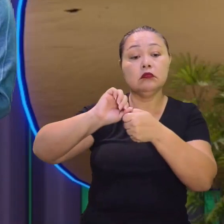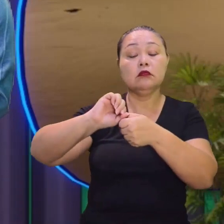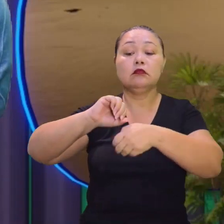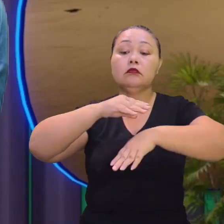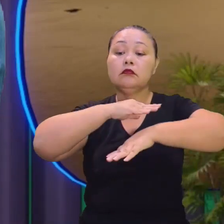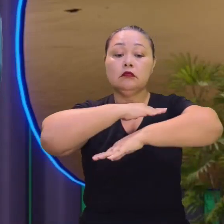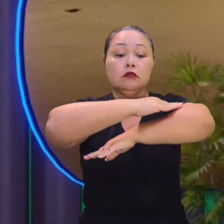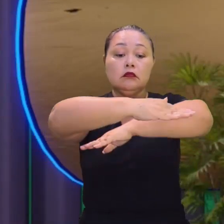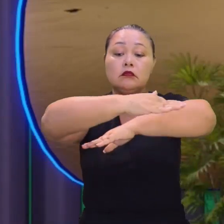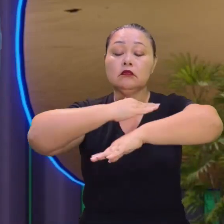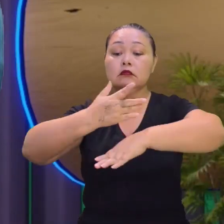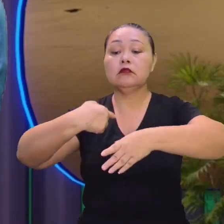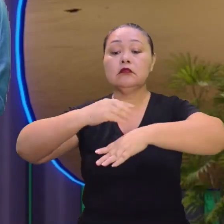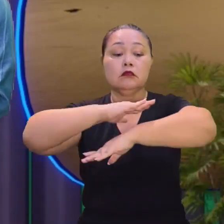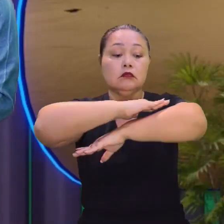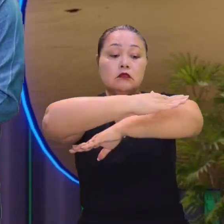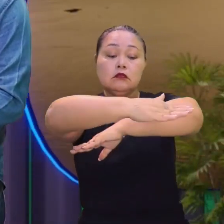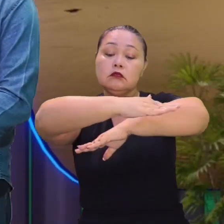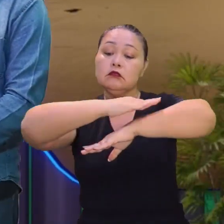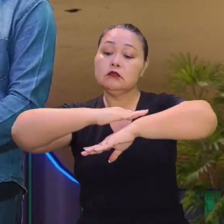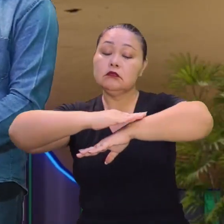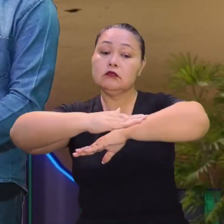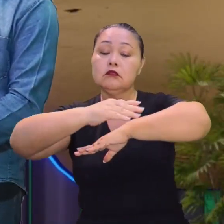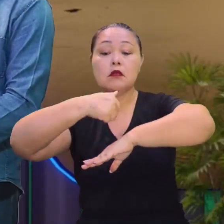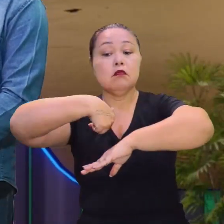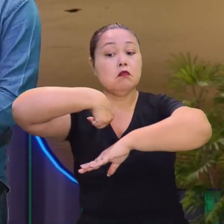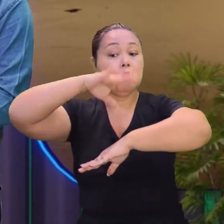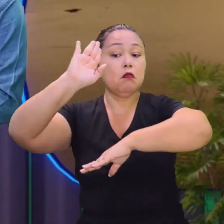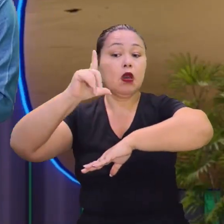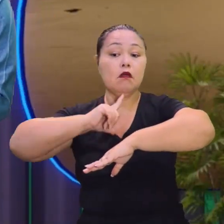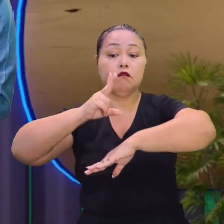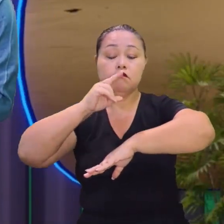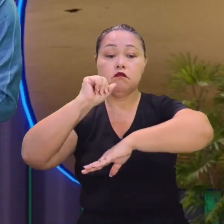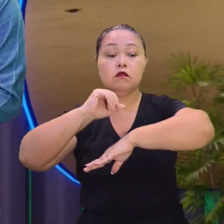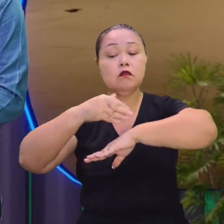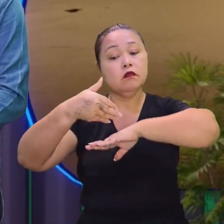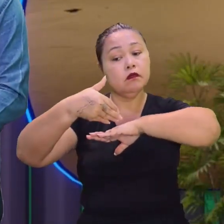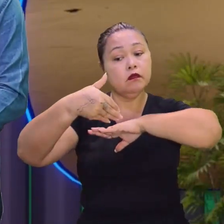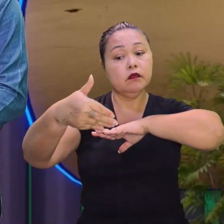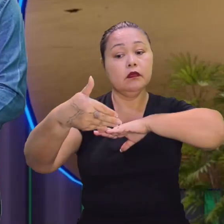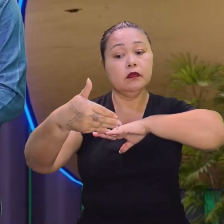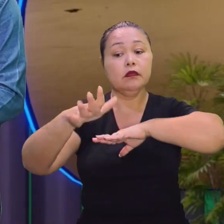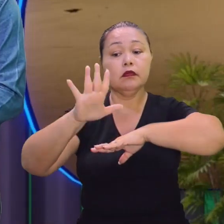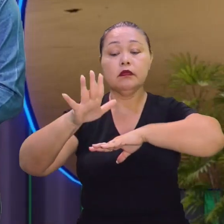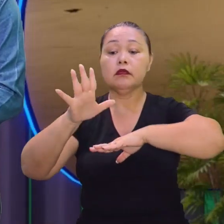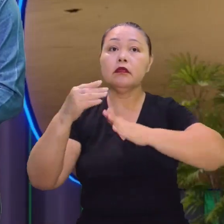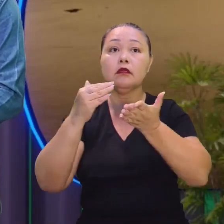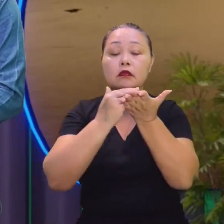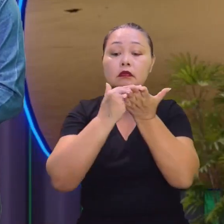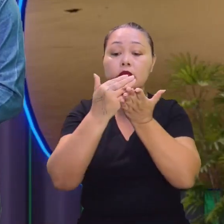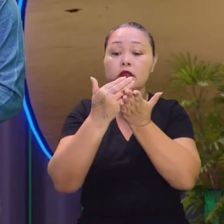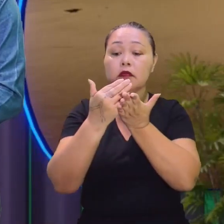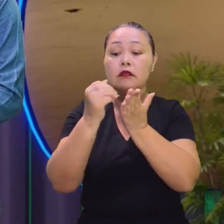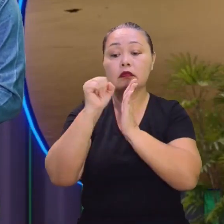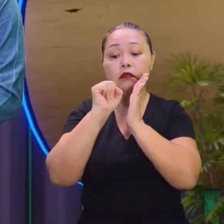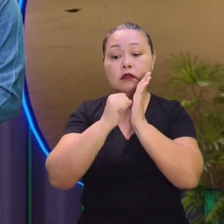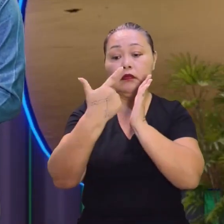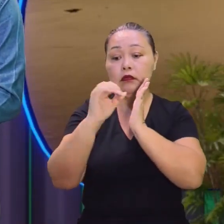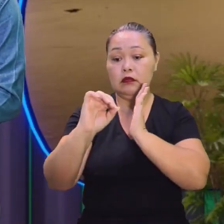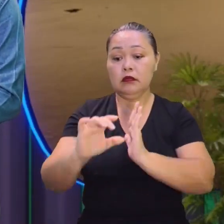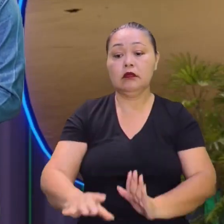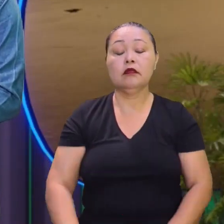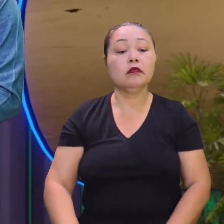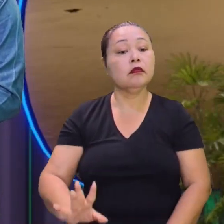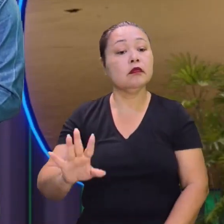modal de transporte rodoviário prevaleceu no Brasil, né, a partir da metade do século